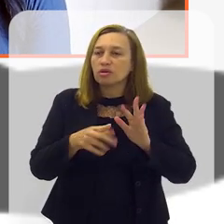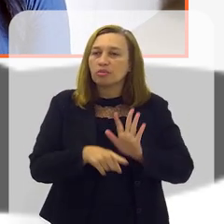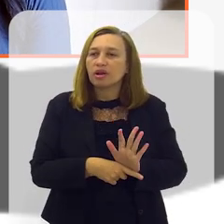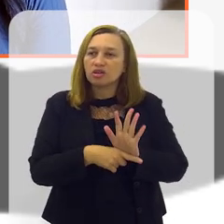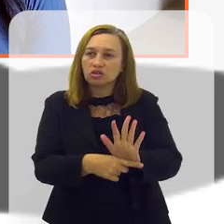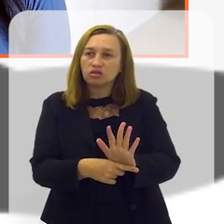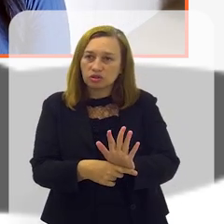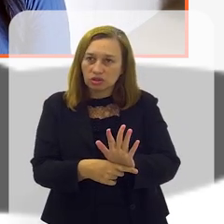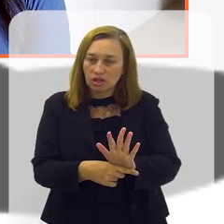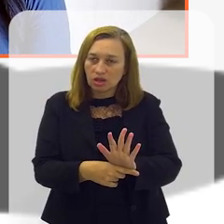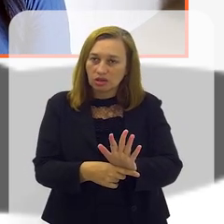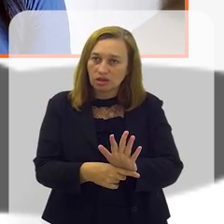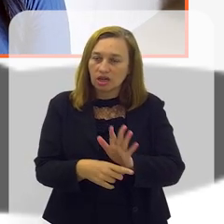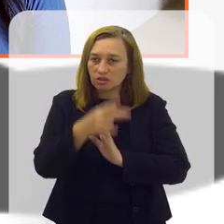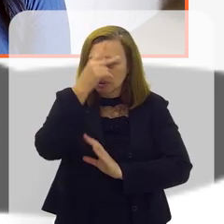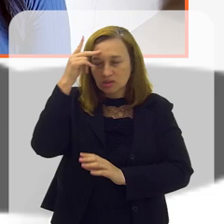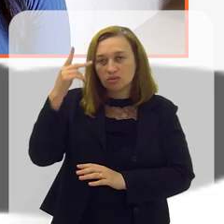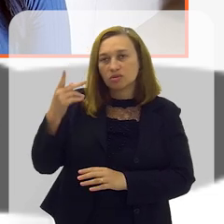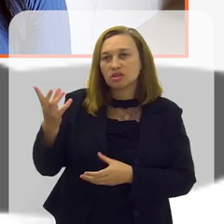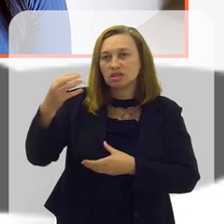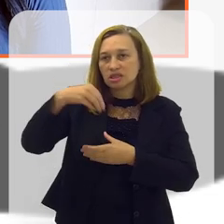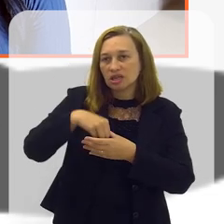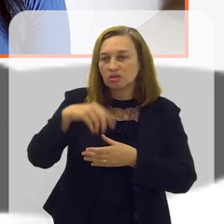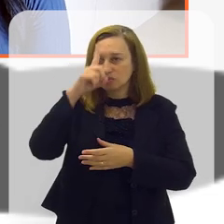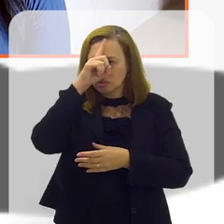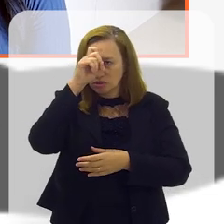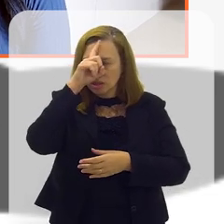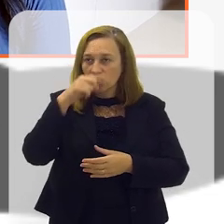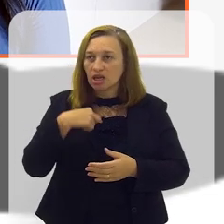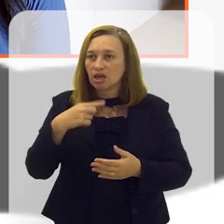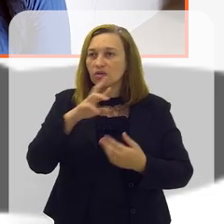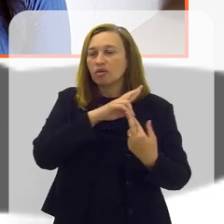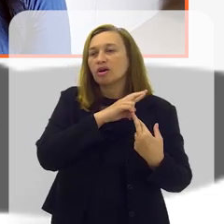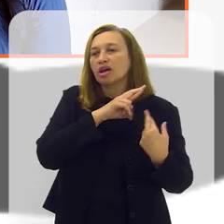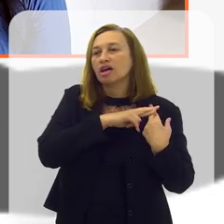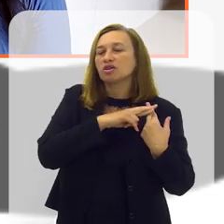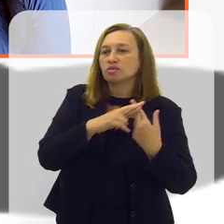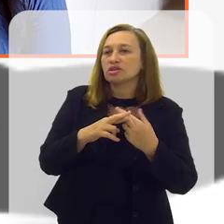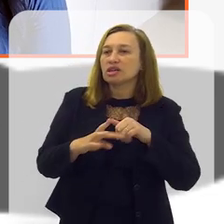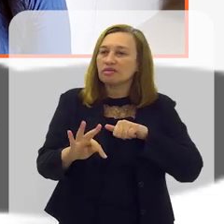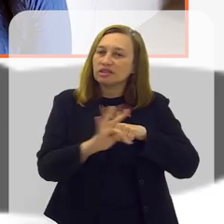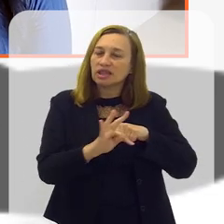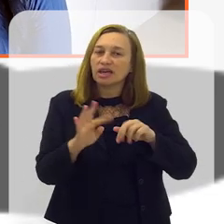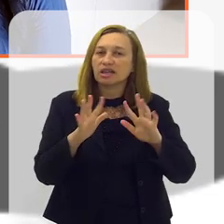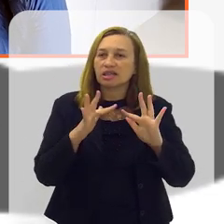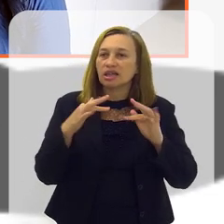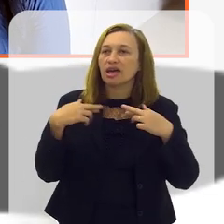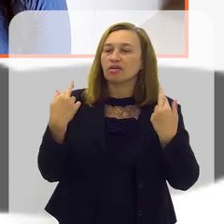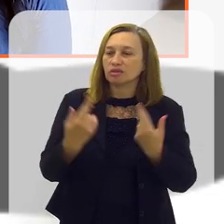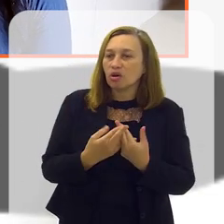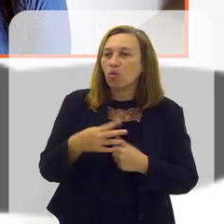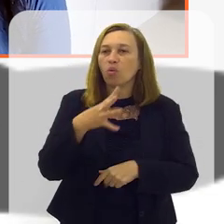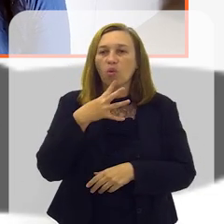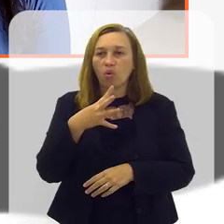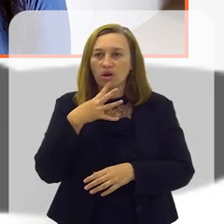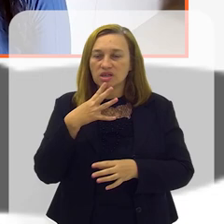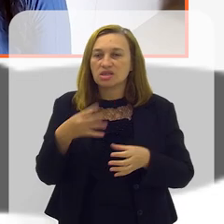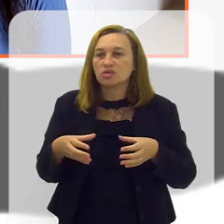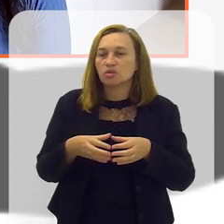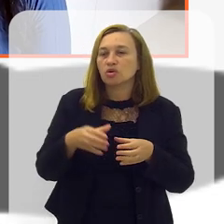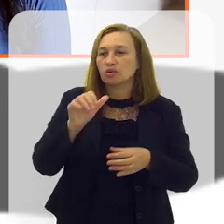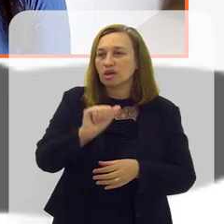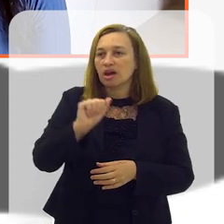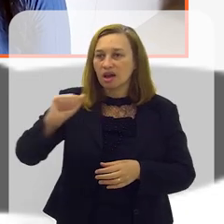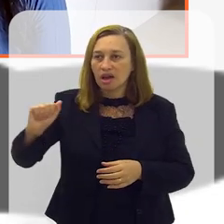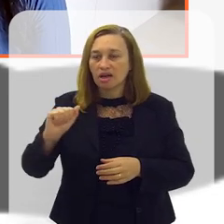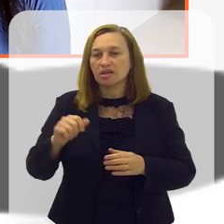recuperação para os internos do hospital. E eu participava como responsável técnica dessa reunião, e assim eu conheci uma reunião